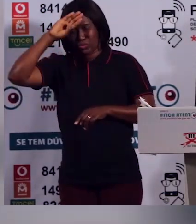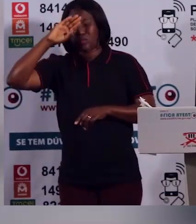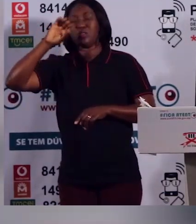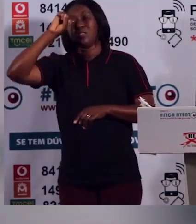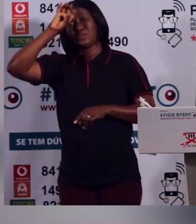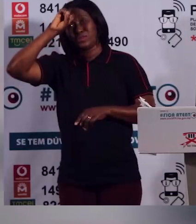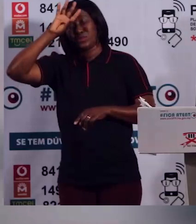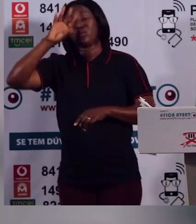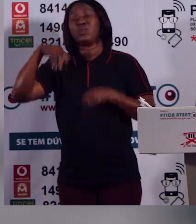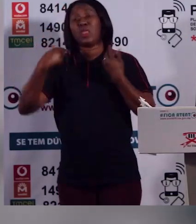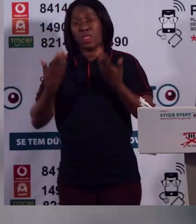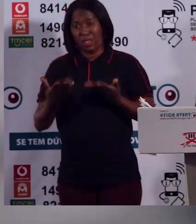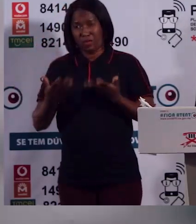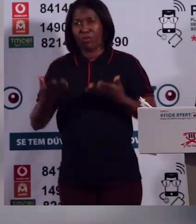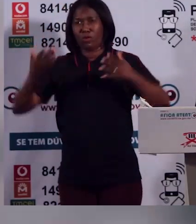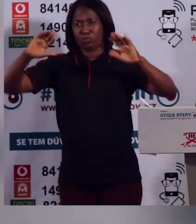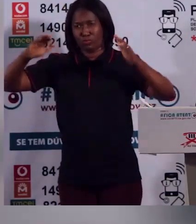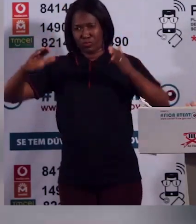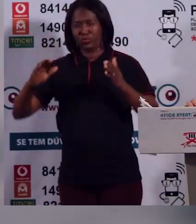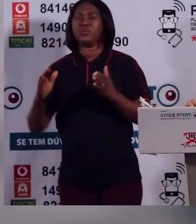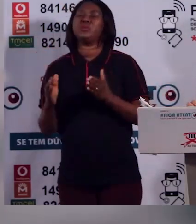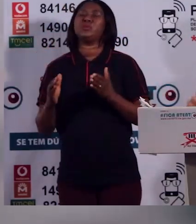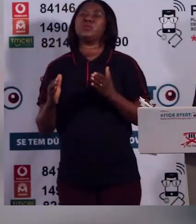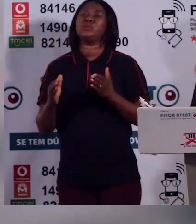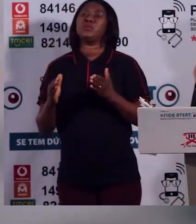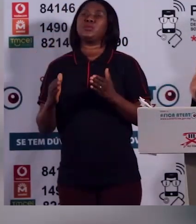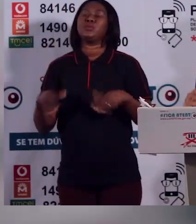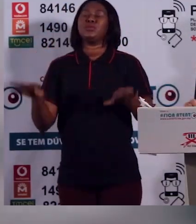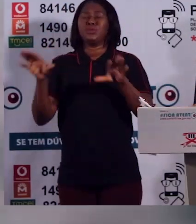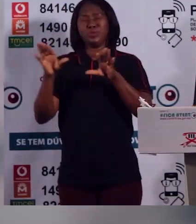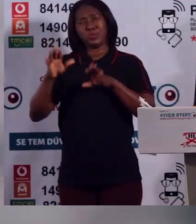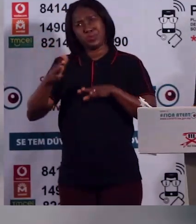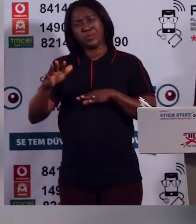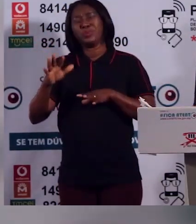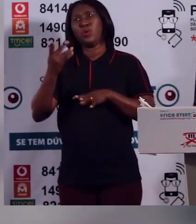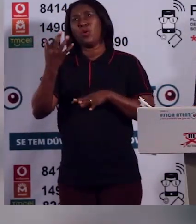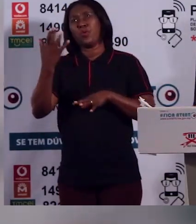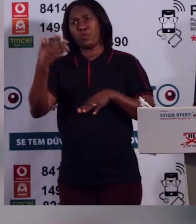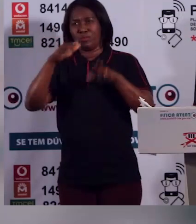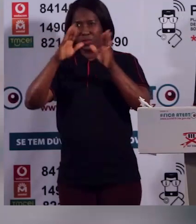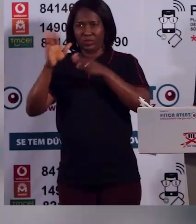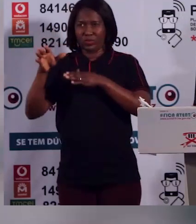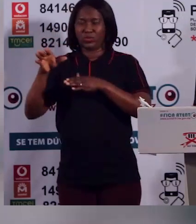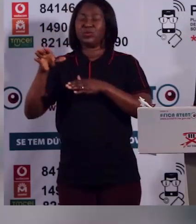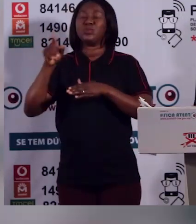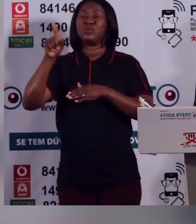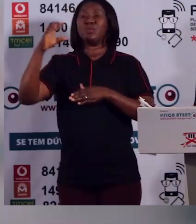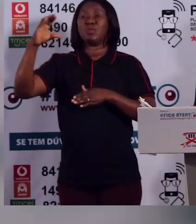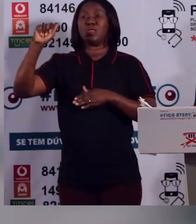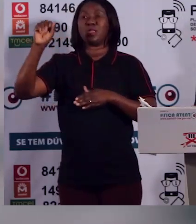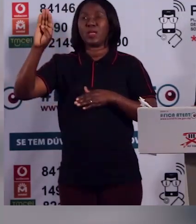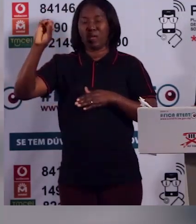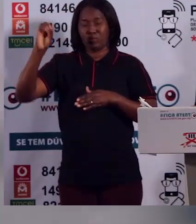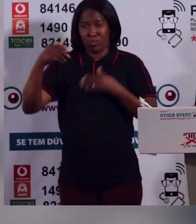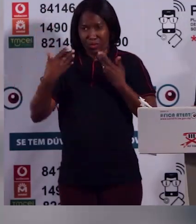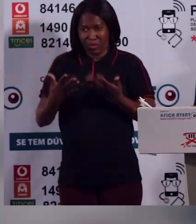neste momento houve uma redução relativa do número de casos no Cabo Ocidental. Hoje o Cabo